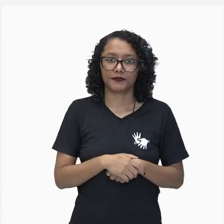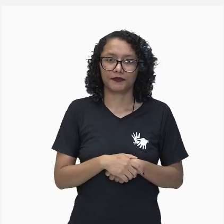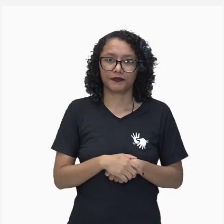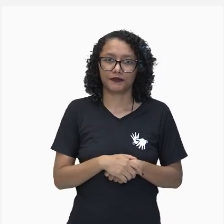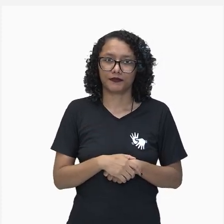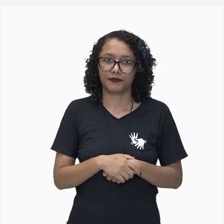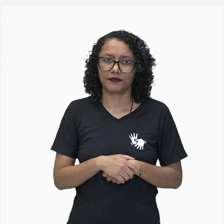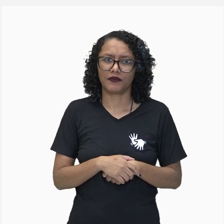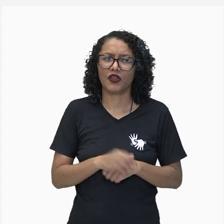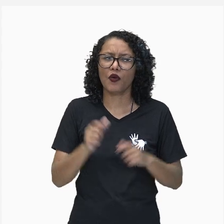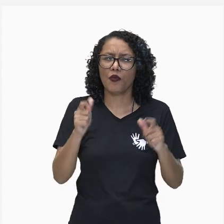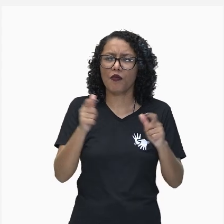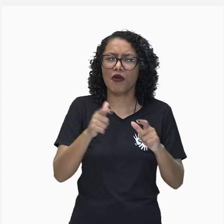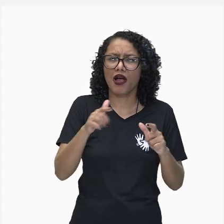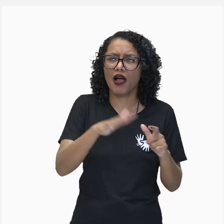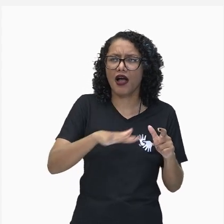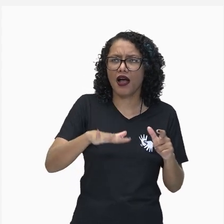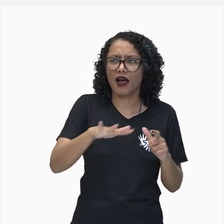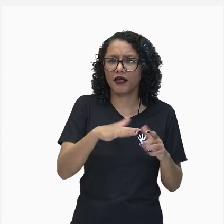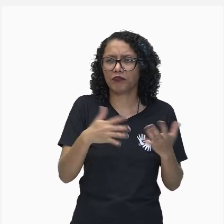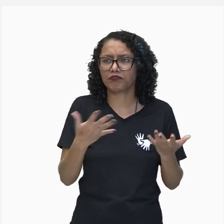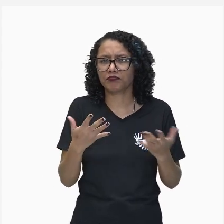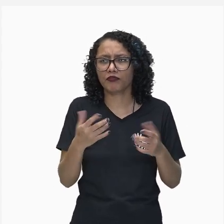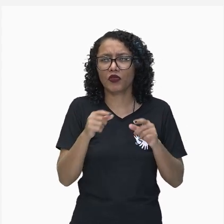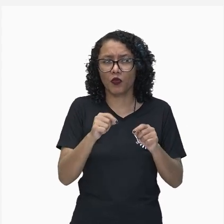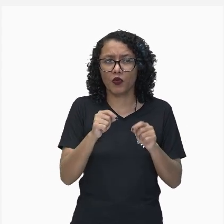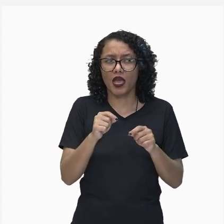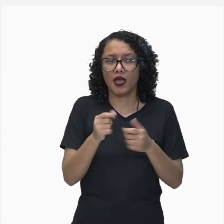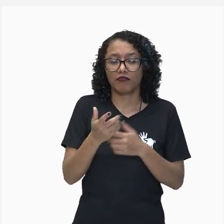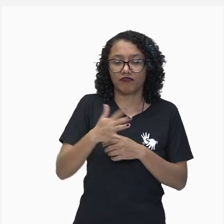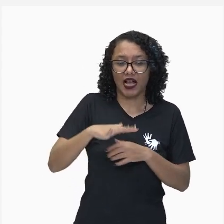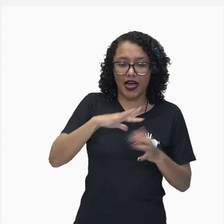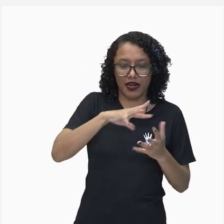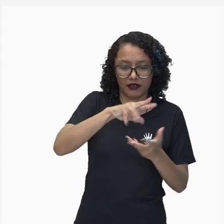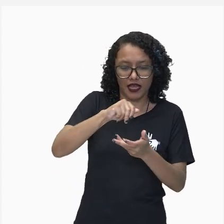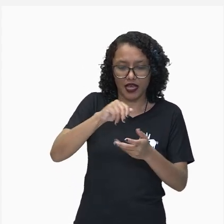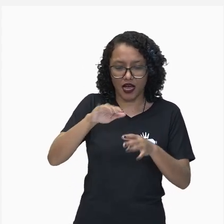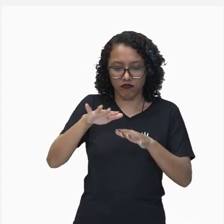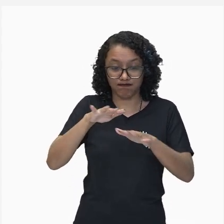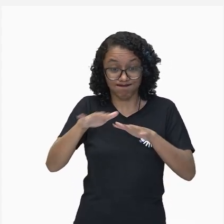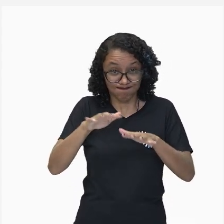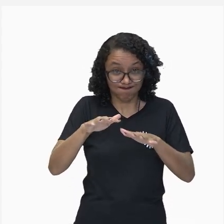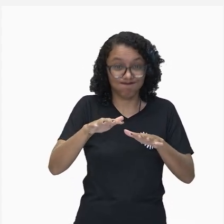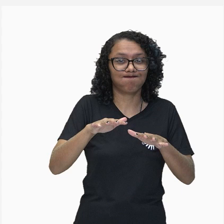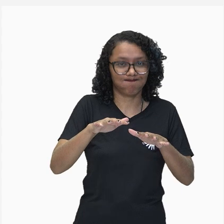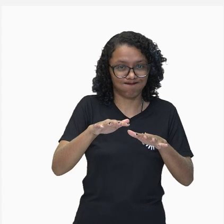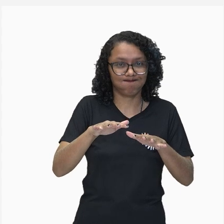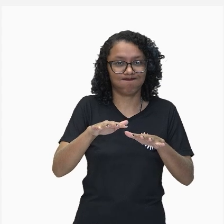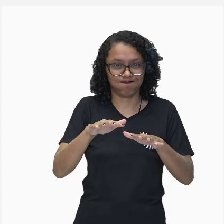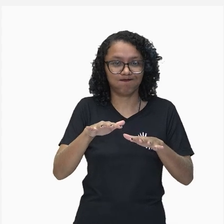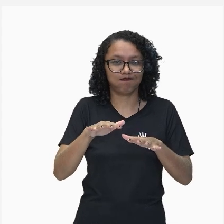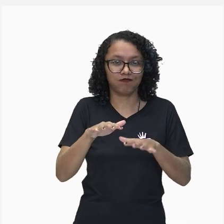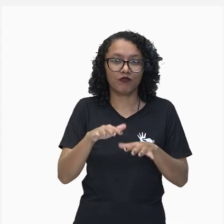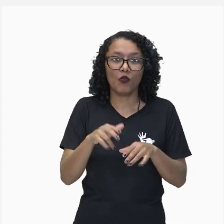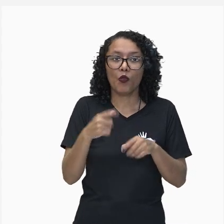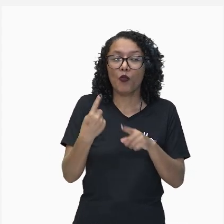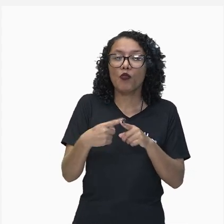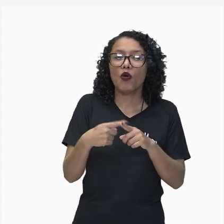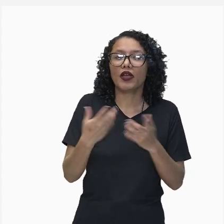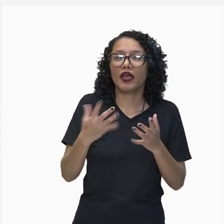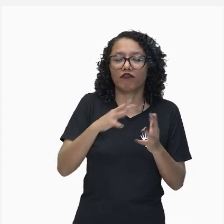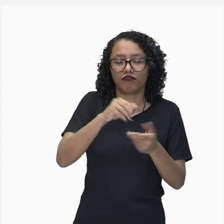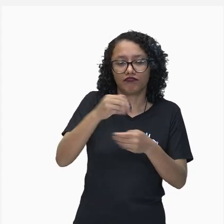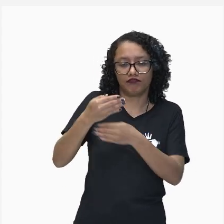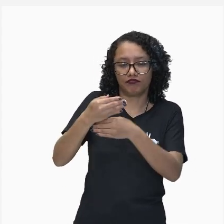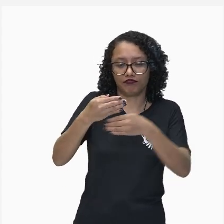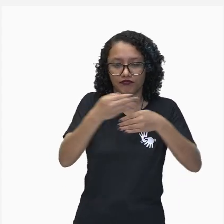de extrema instabilidade geológica. Por quê? Por conta dessas placas tectônicas. E vai estar nessa